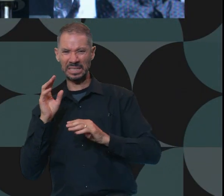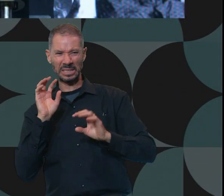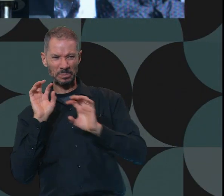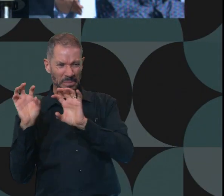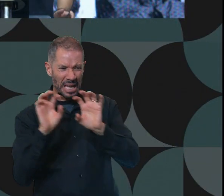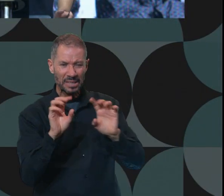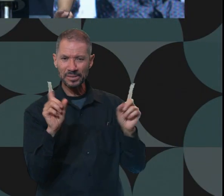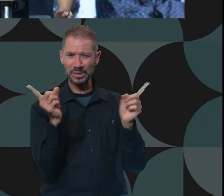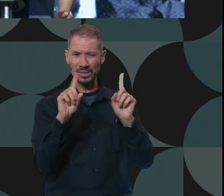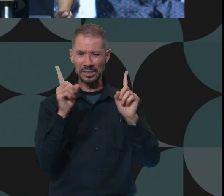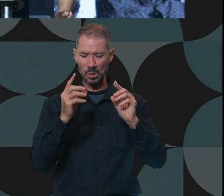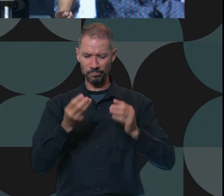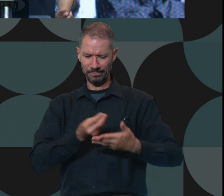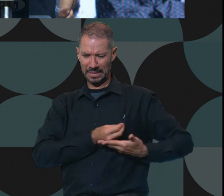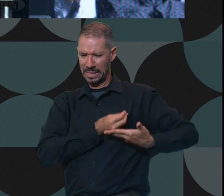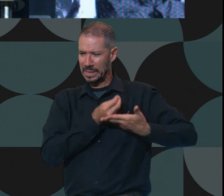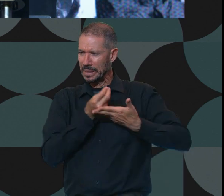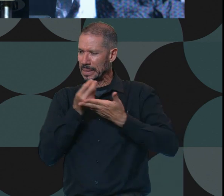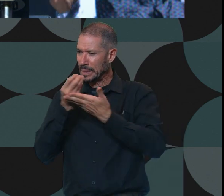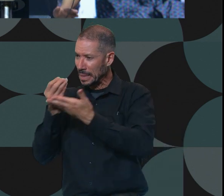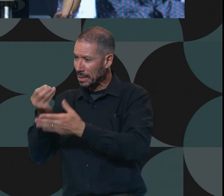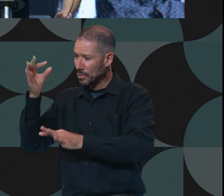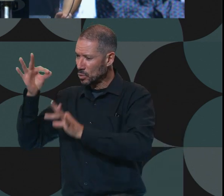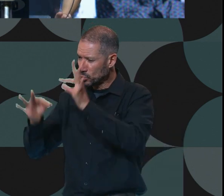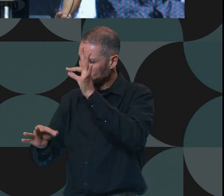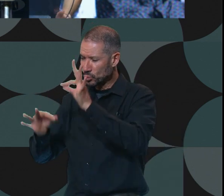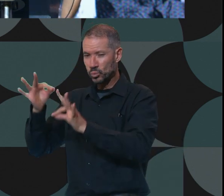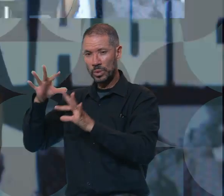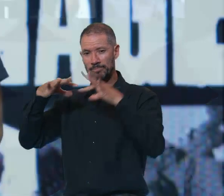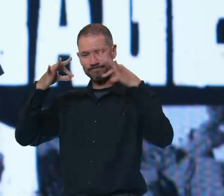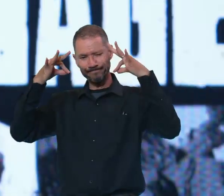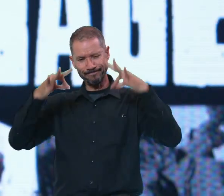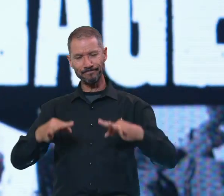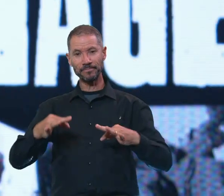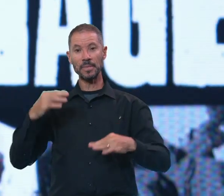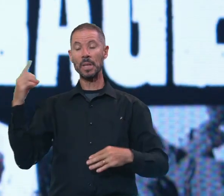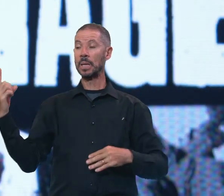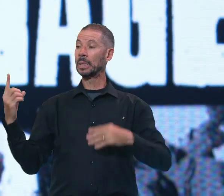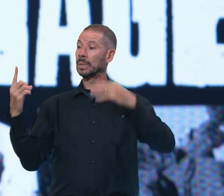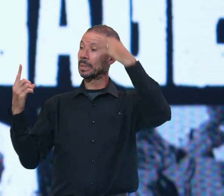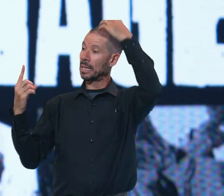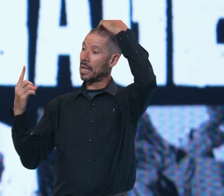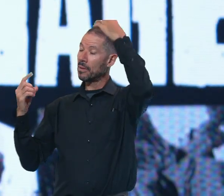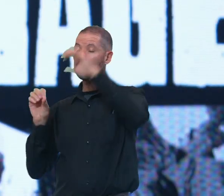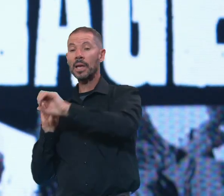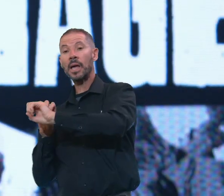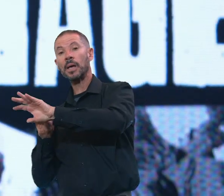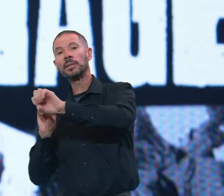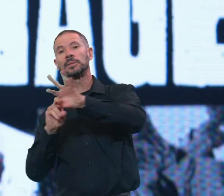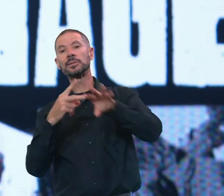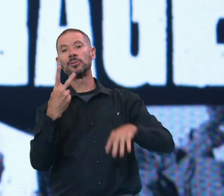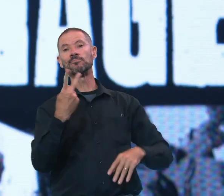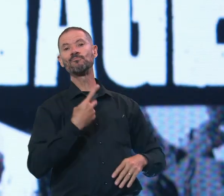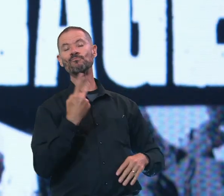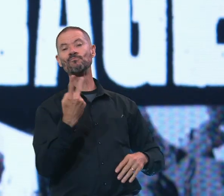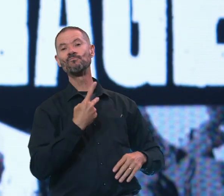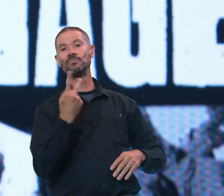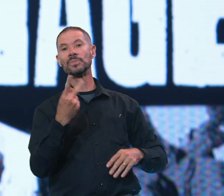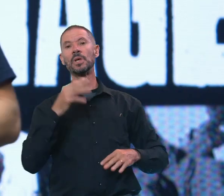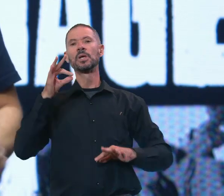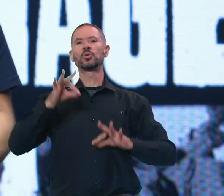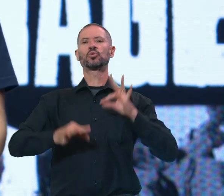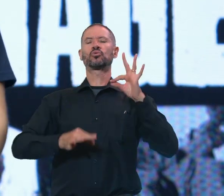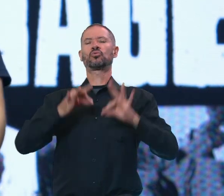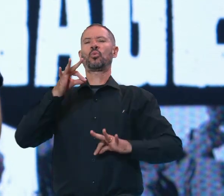mas entregava-se àquele que julga retamente. O que Davi está ensinando para mim, para você hoje aqui, é que enquanto você for o juiz das